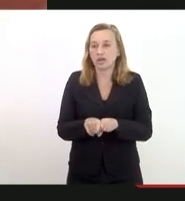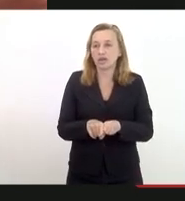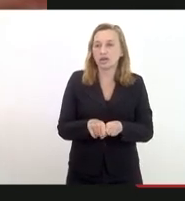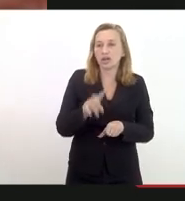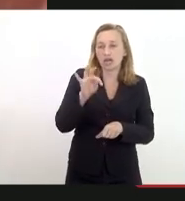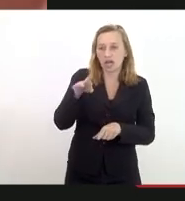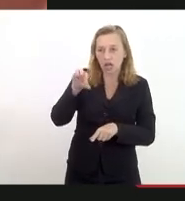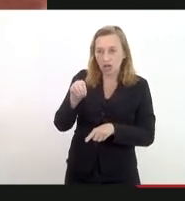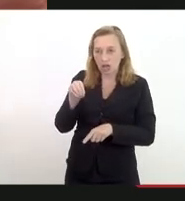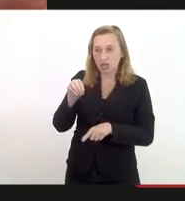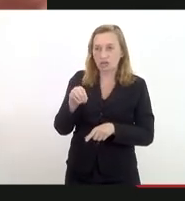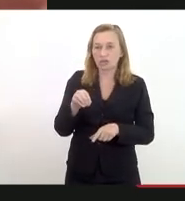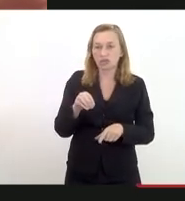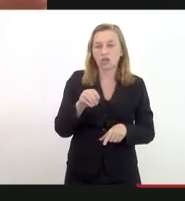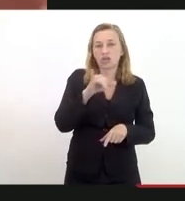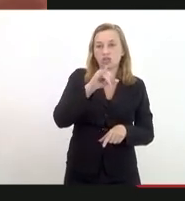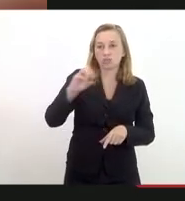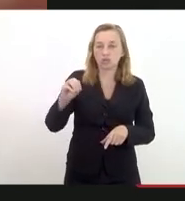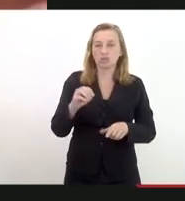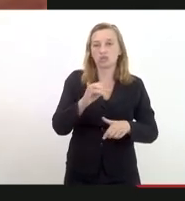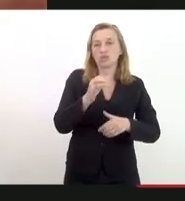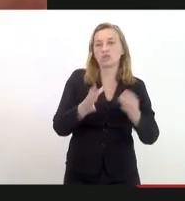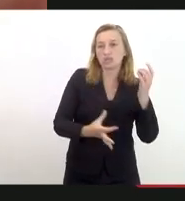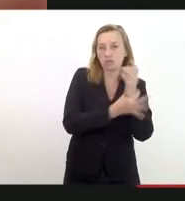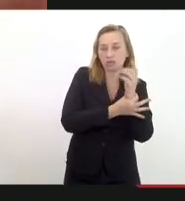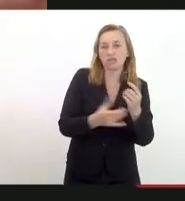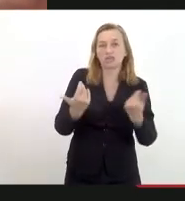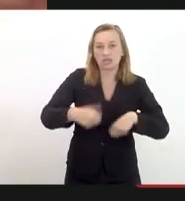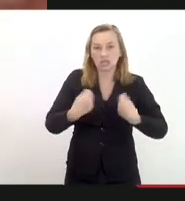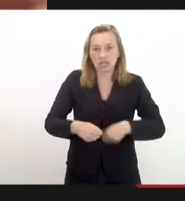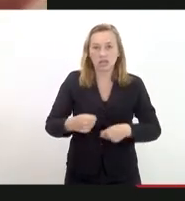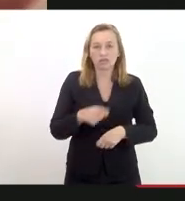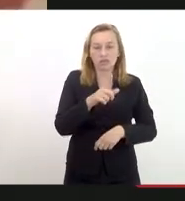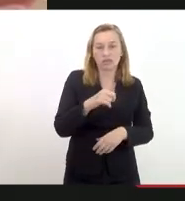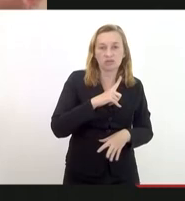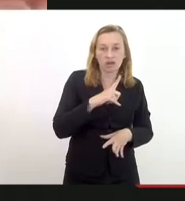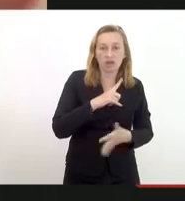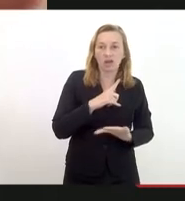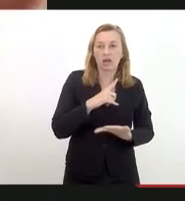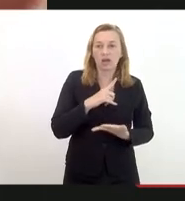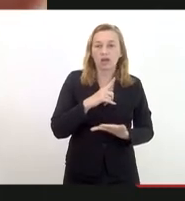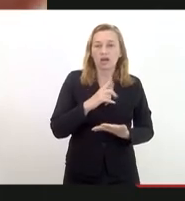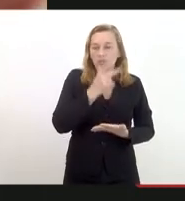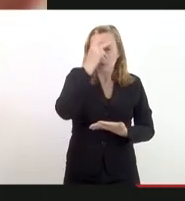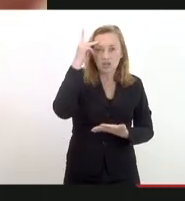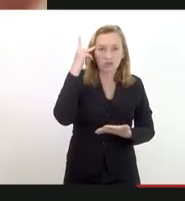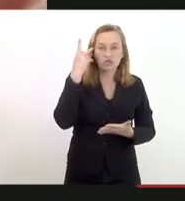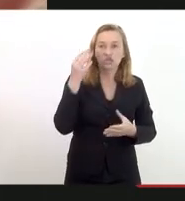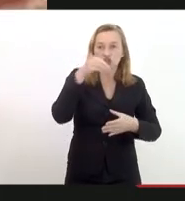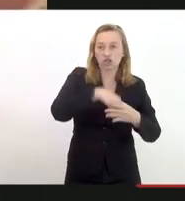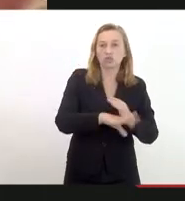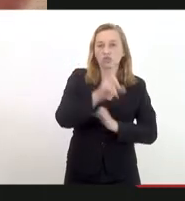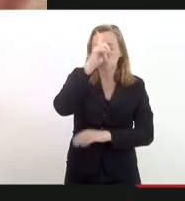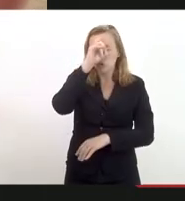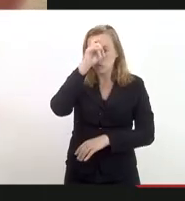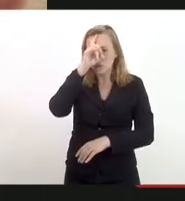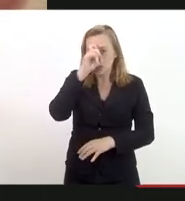por conta dos requisitos de biossegurança, da necessidade de você ter esses pacientes internados em leitos